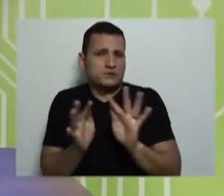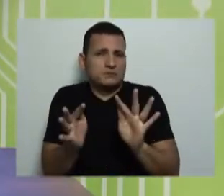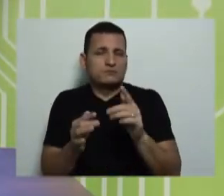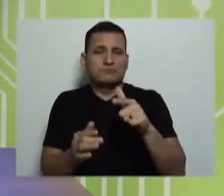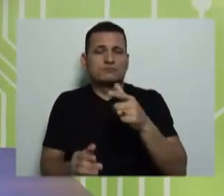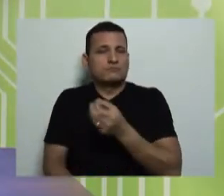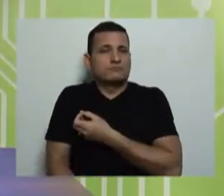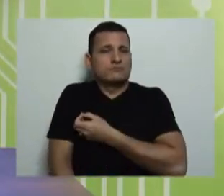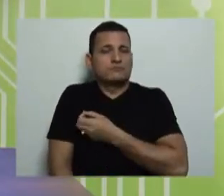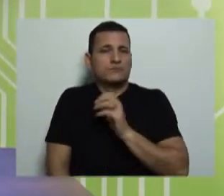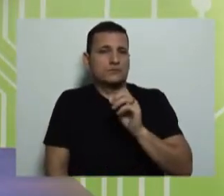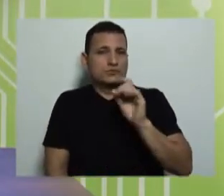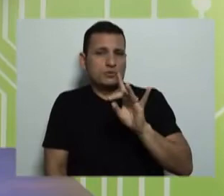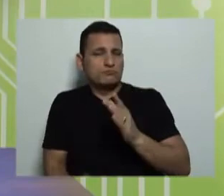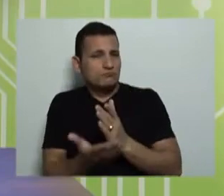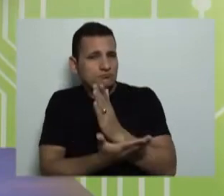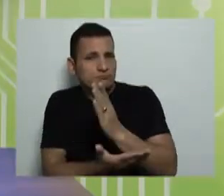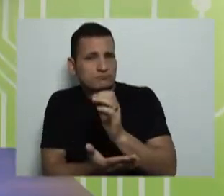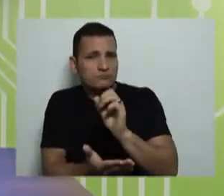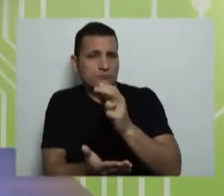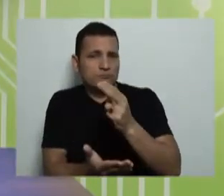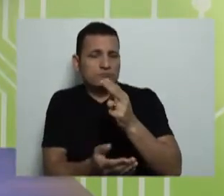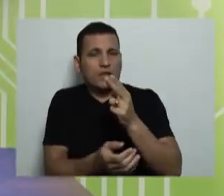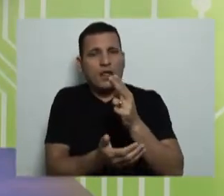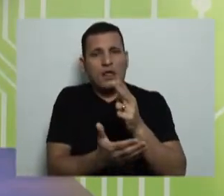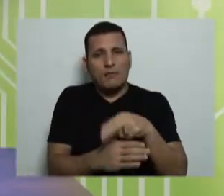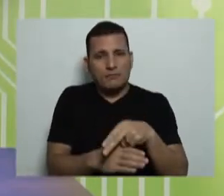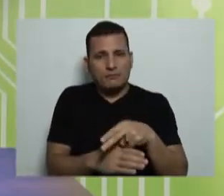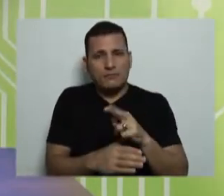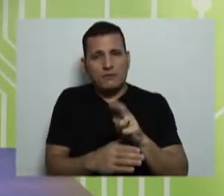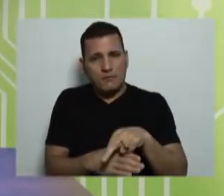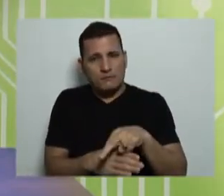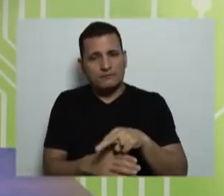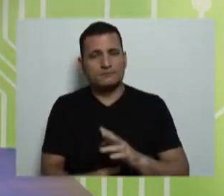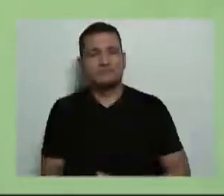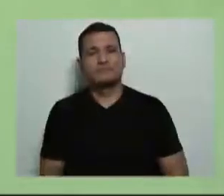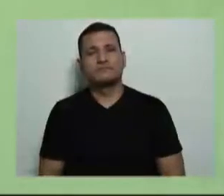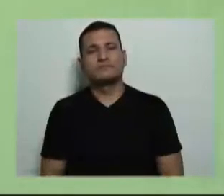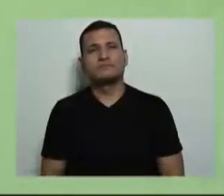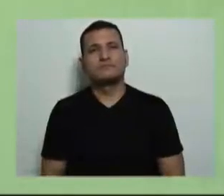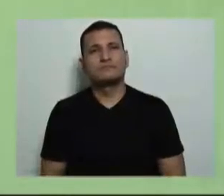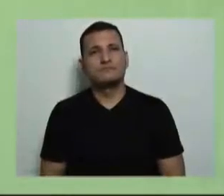só aprovado ou reprovado, tá certo? Vamos prosseguir aí, pessoal.